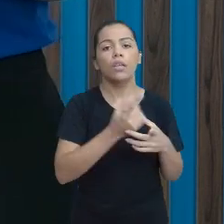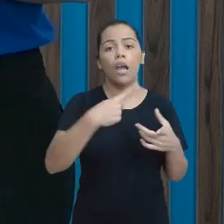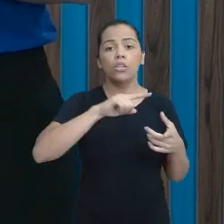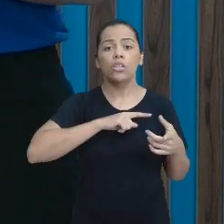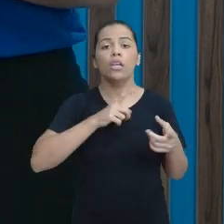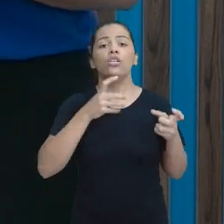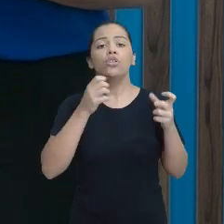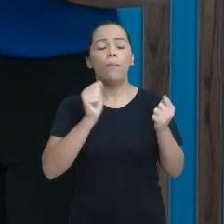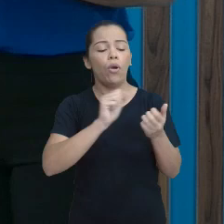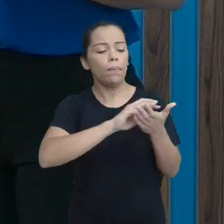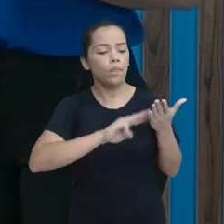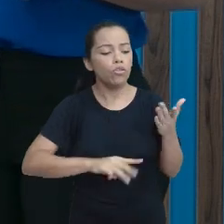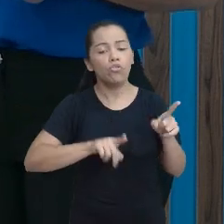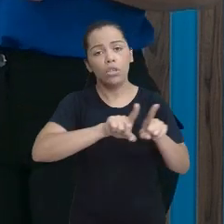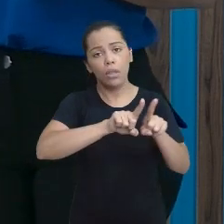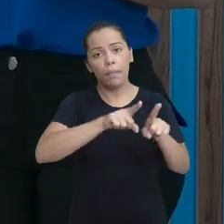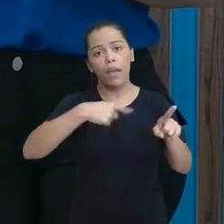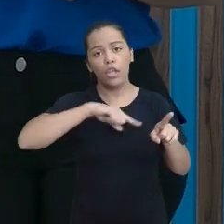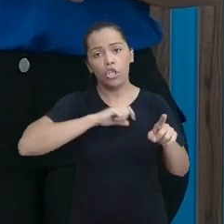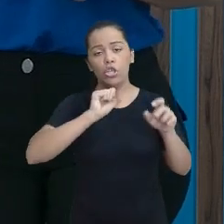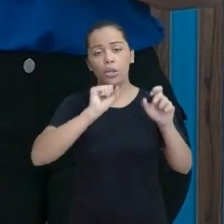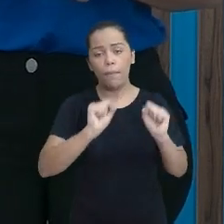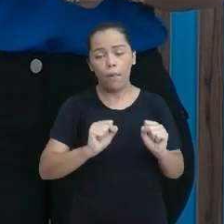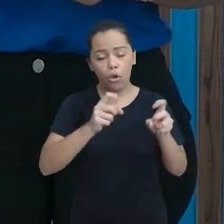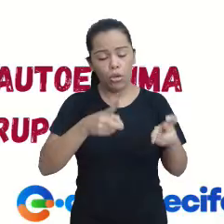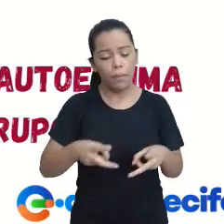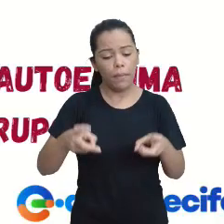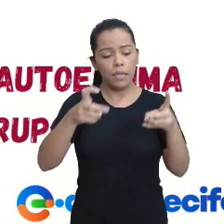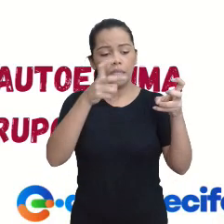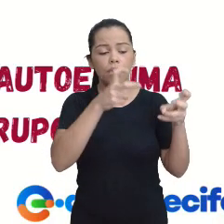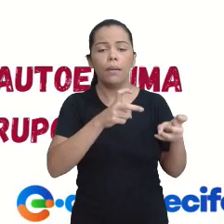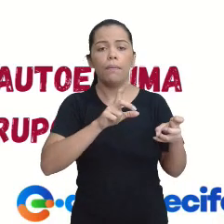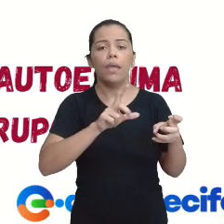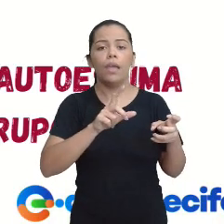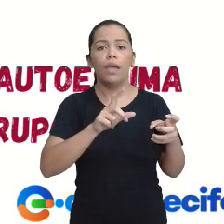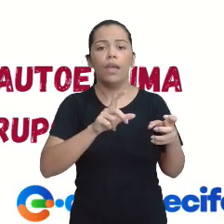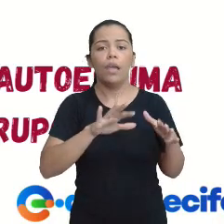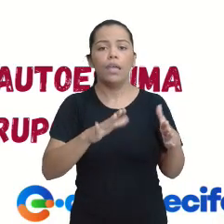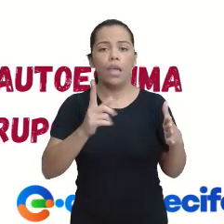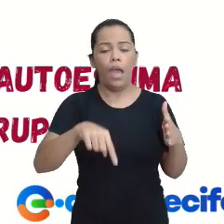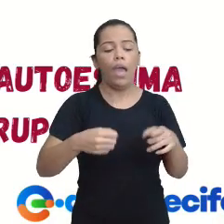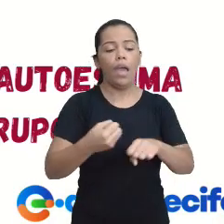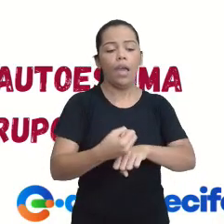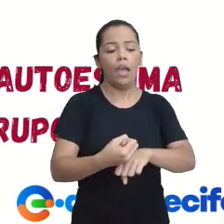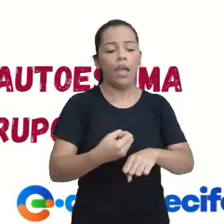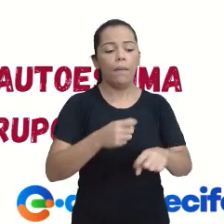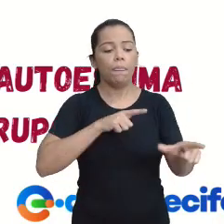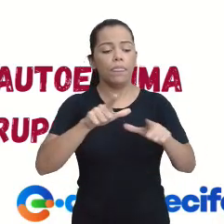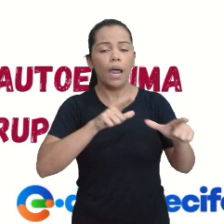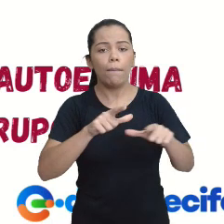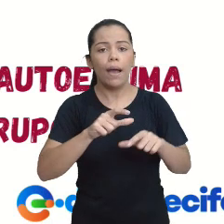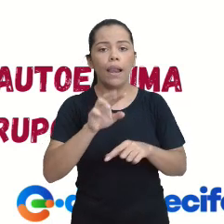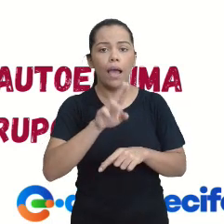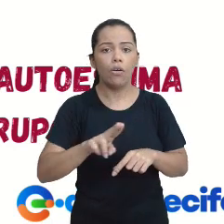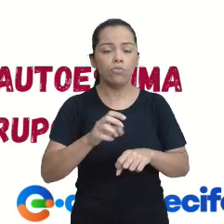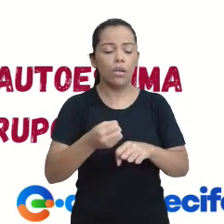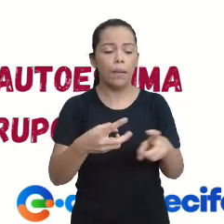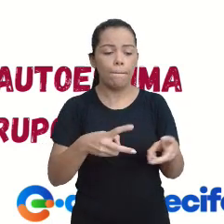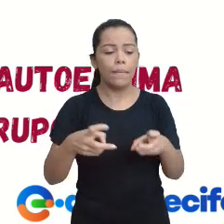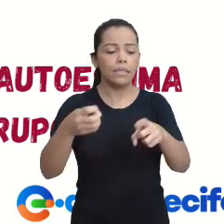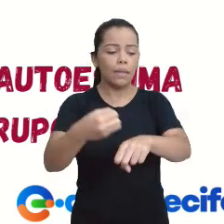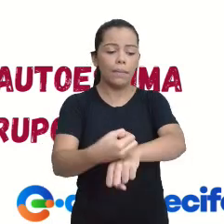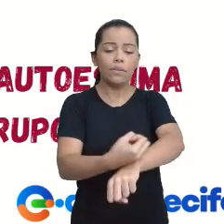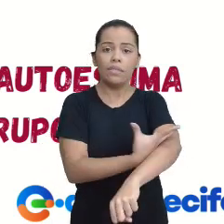sensível para o quanto trabalhar com os sentimentos é importante, não é? A forma como eu me sinto, ela